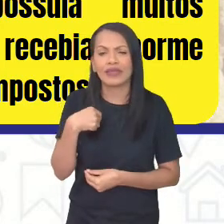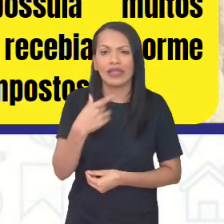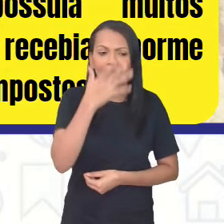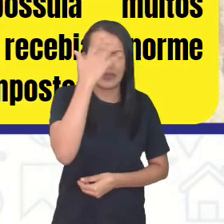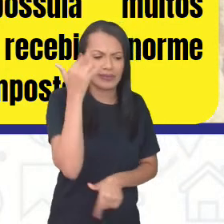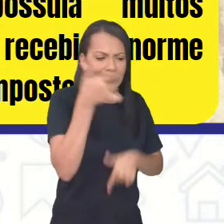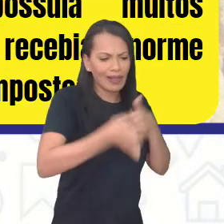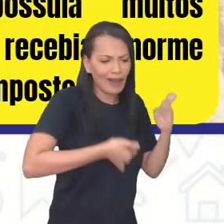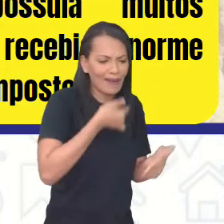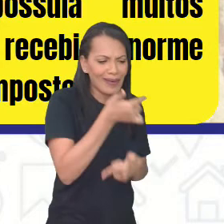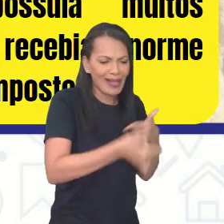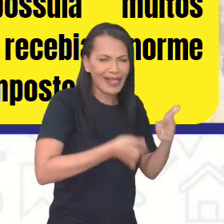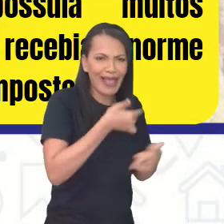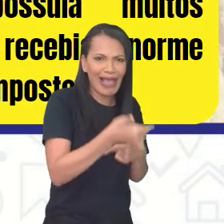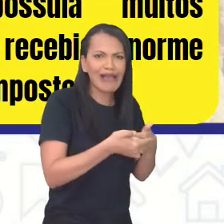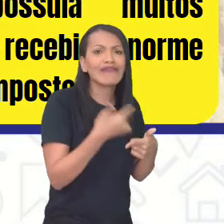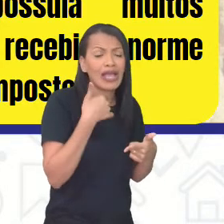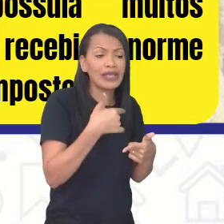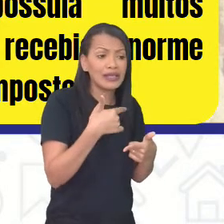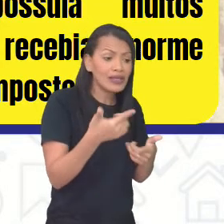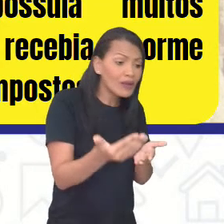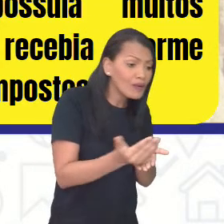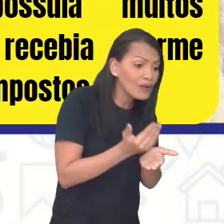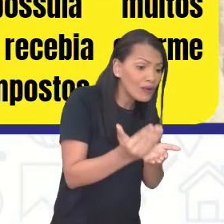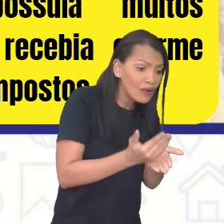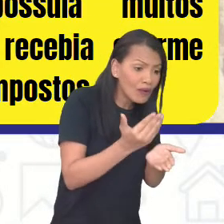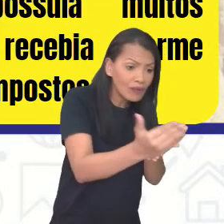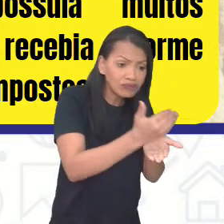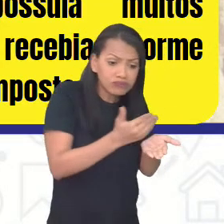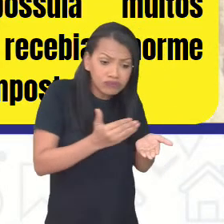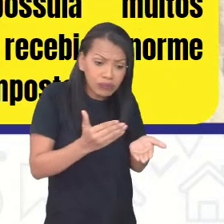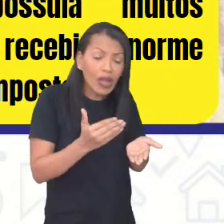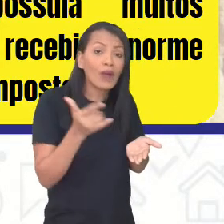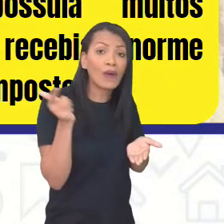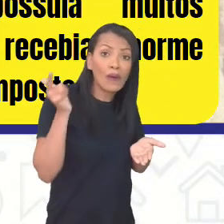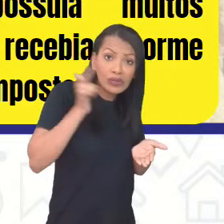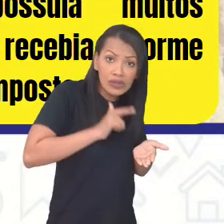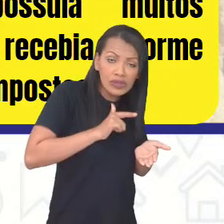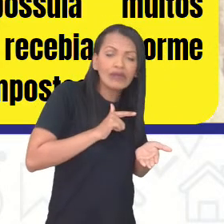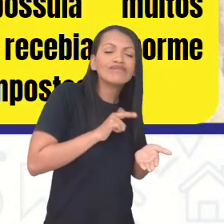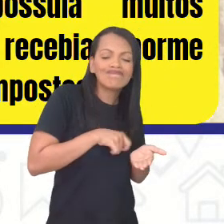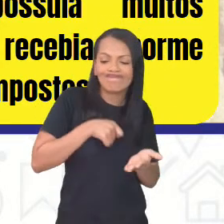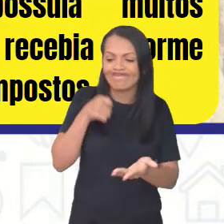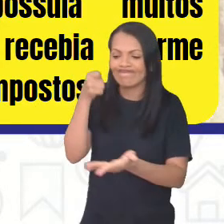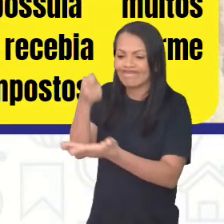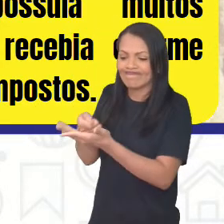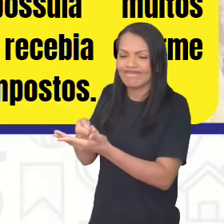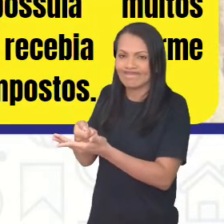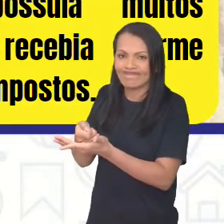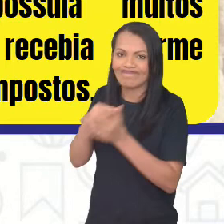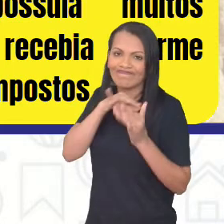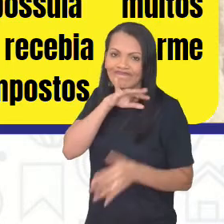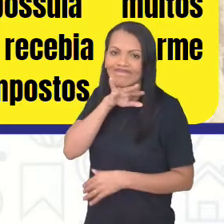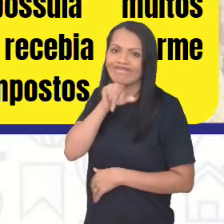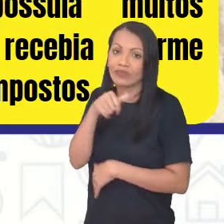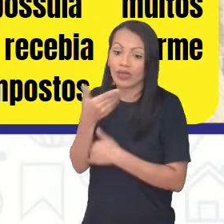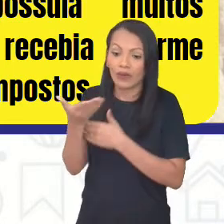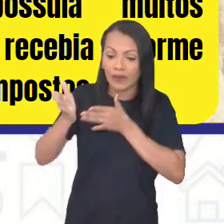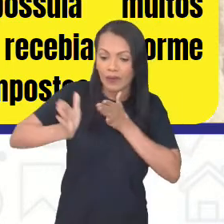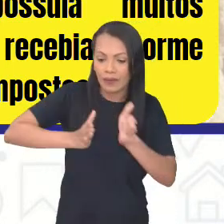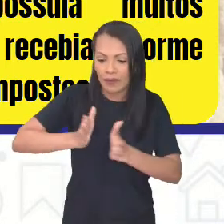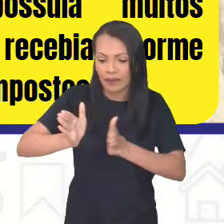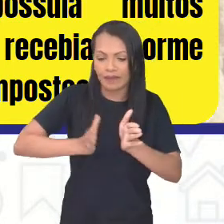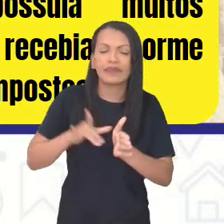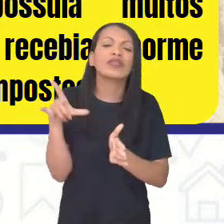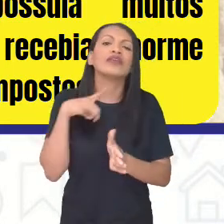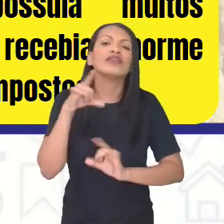com a produção, né? Com a produção agrícola, né? Embora que em um determinado período da história do Egito vai haver também